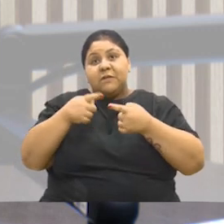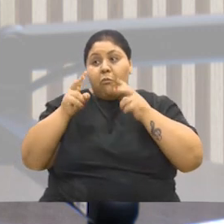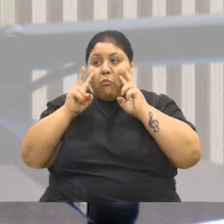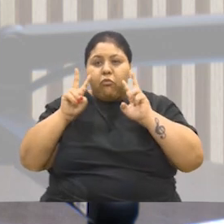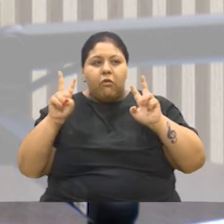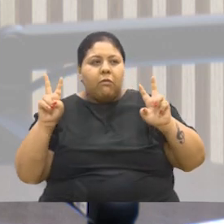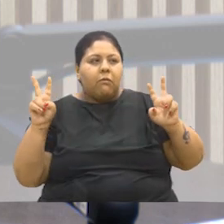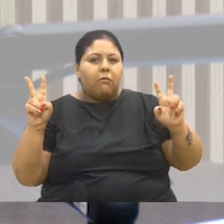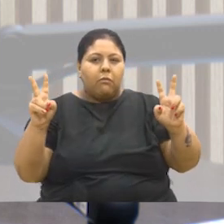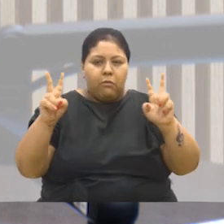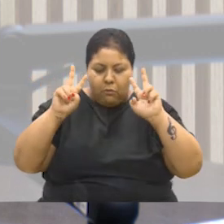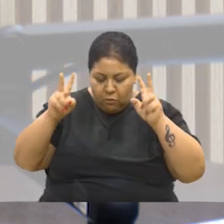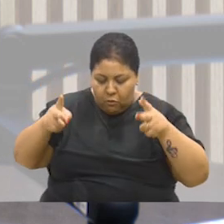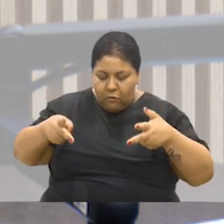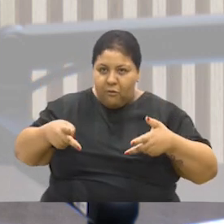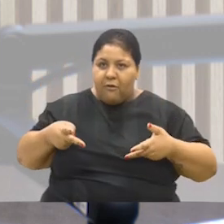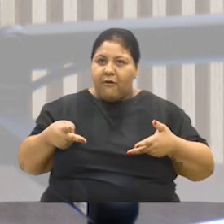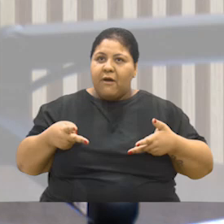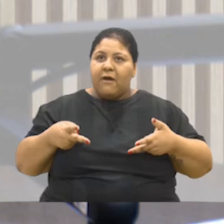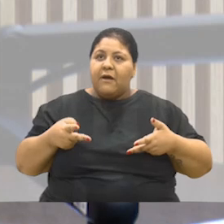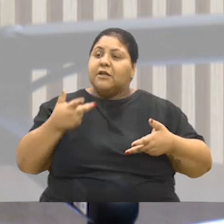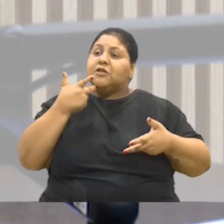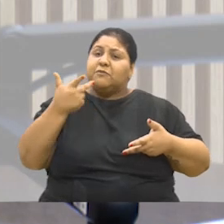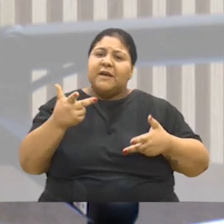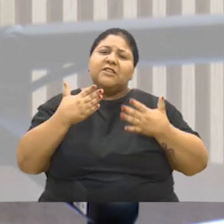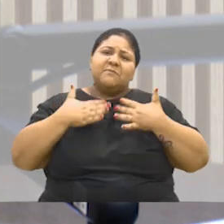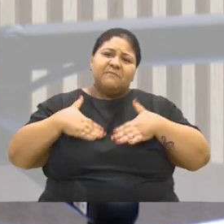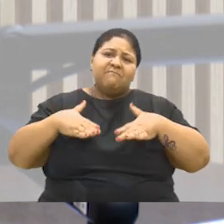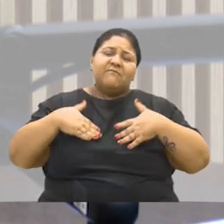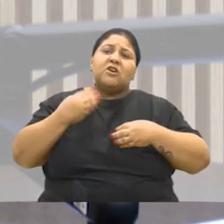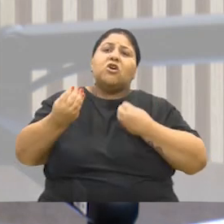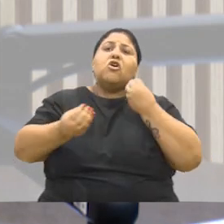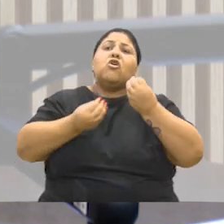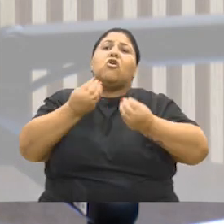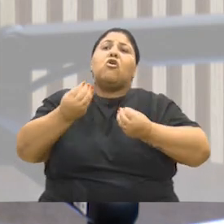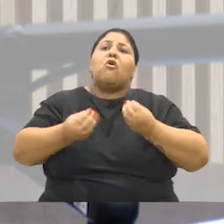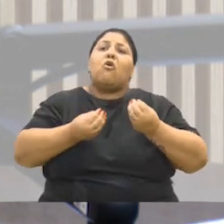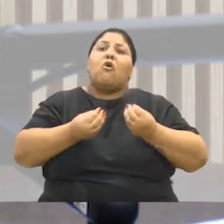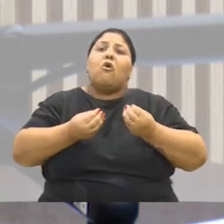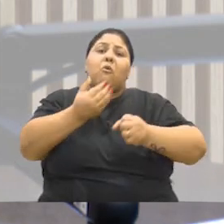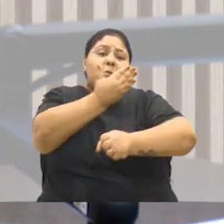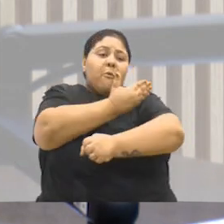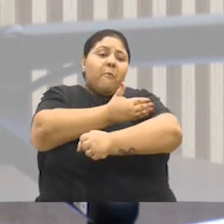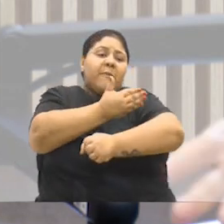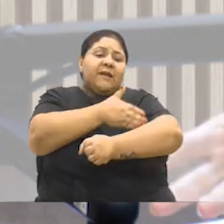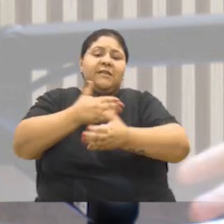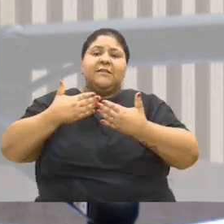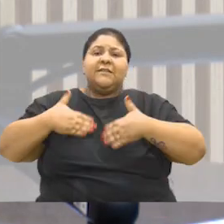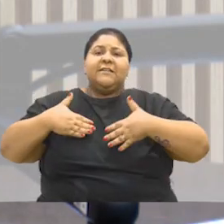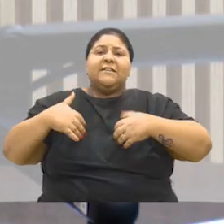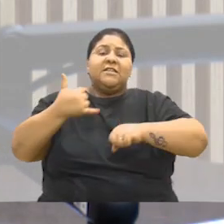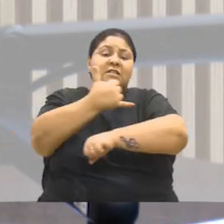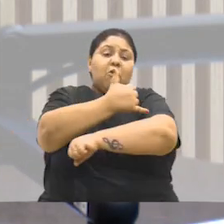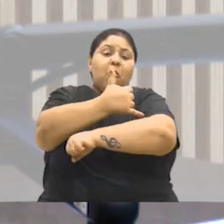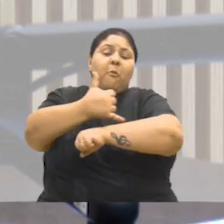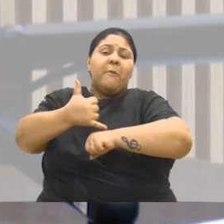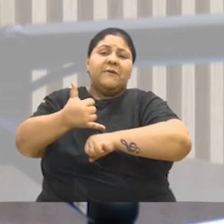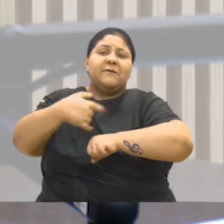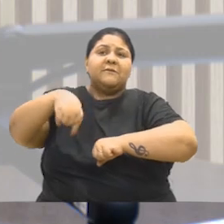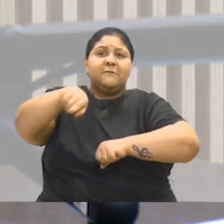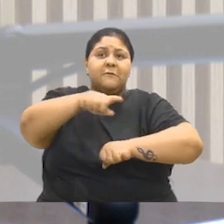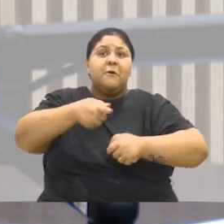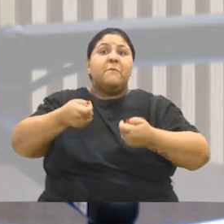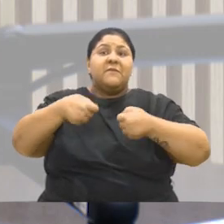por paciência, não pede? Como é que a gente vai exercitar a paciência se nós não passarmos por situações em que a gente precisa usar ela,